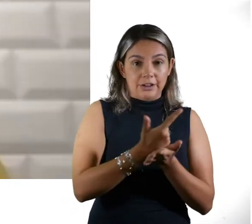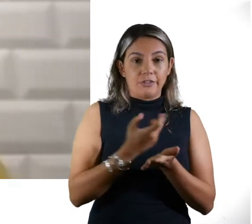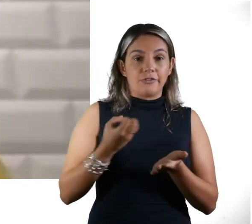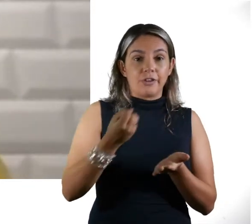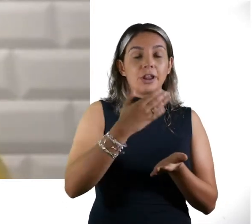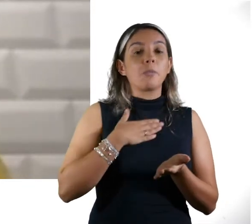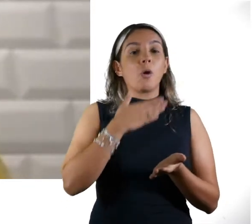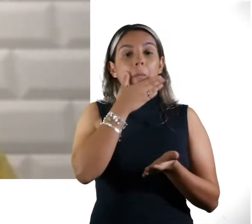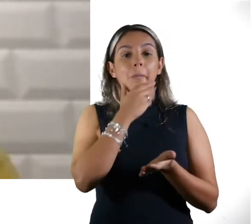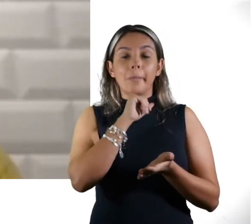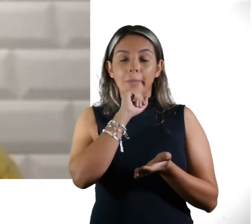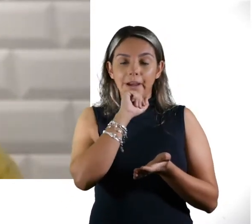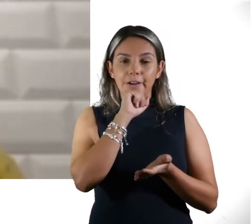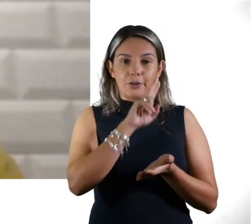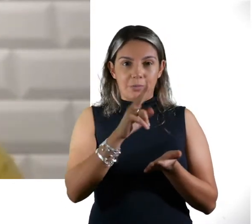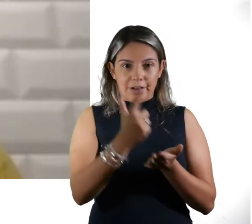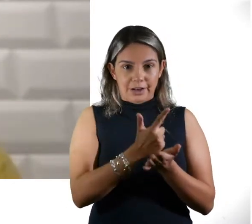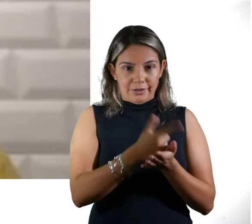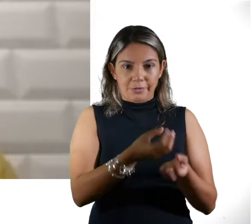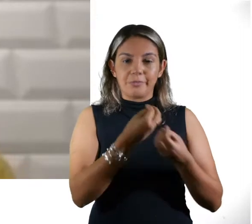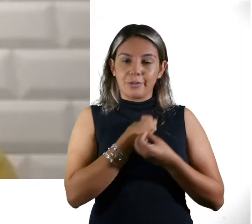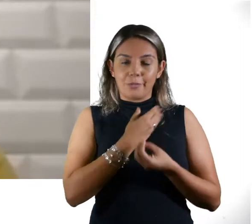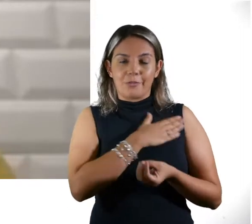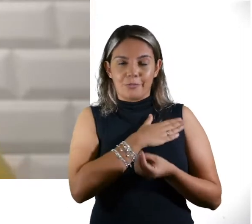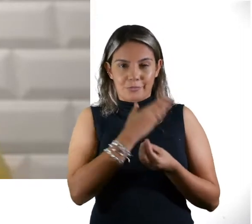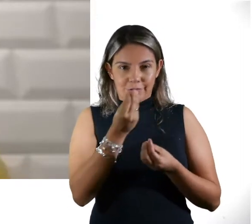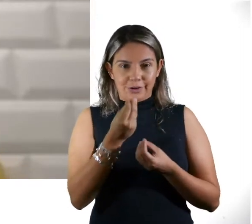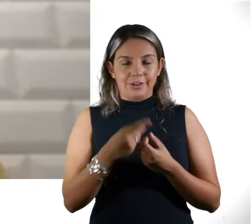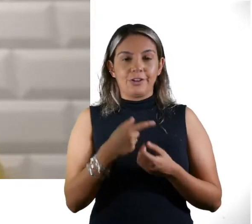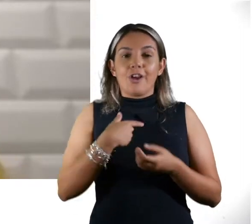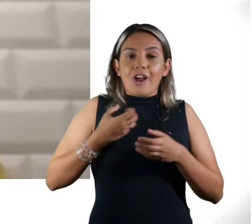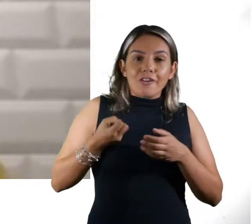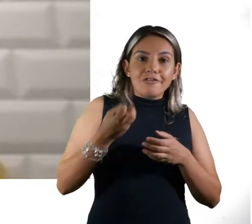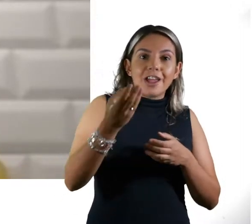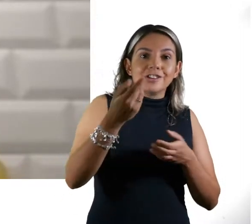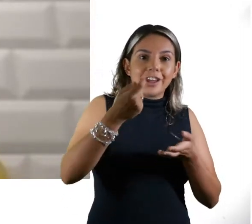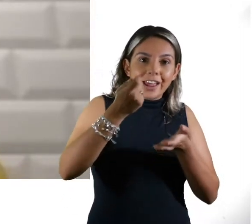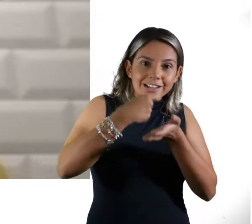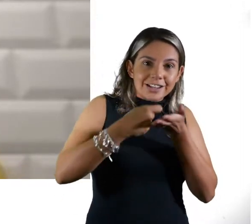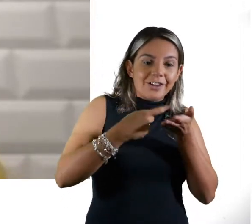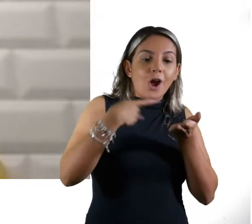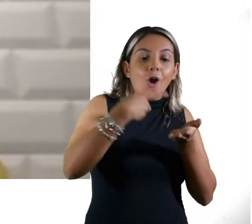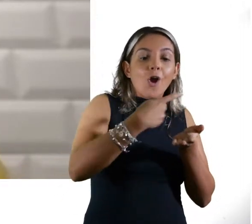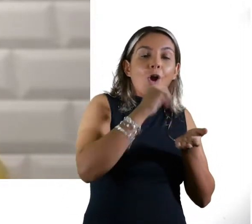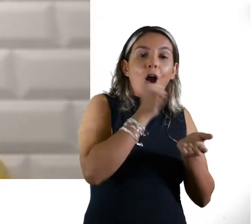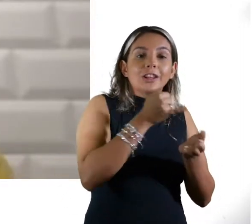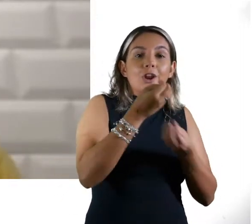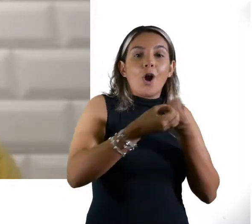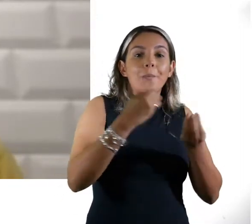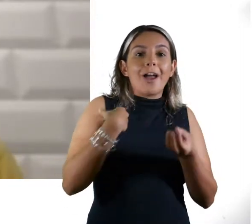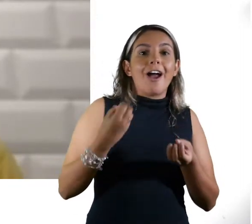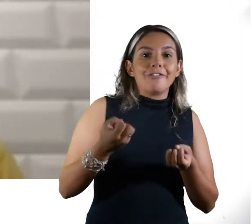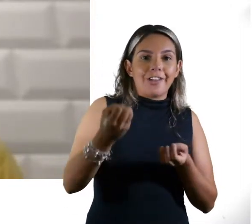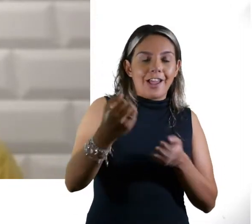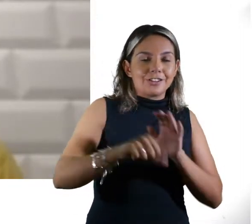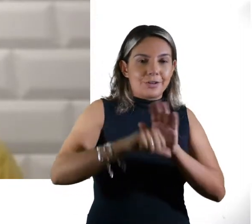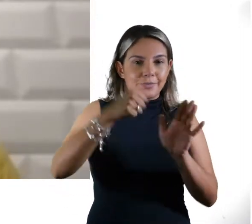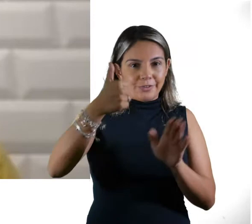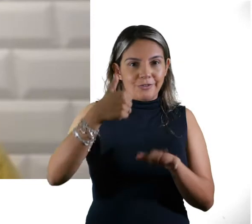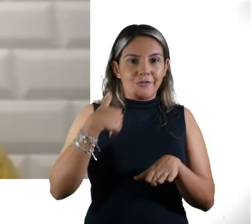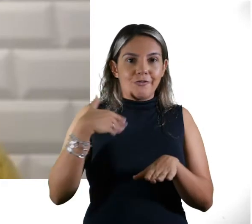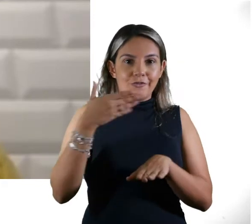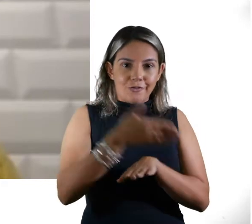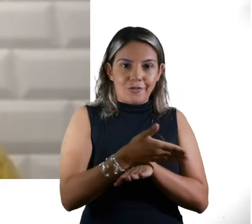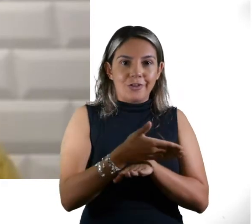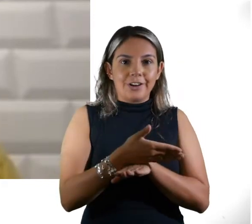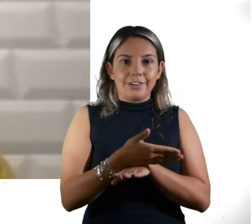Mulheres do Meu Pai. Foi um livro que me deu muito prazer também, todo esse processo de escrita e de pesquisa do livro, e foi a primeira vez que fui à ilha, foi